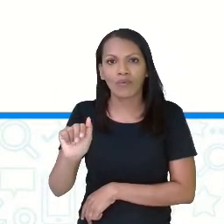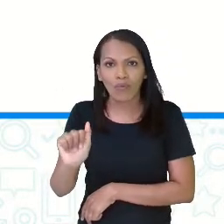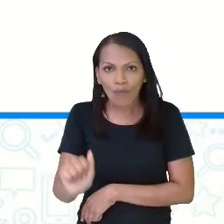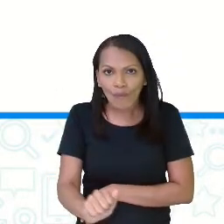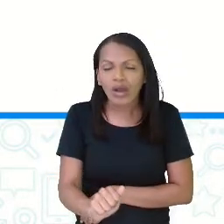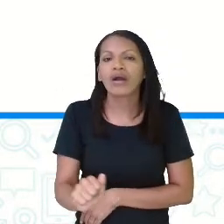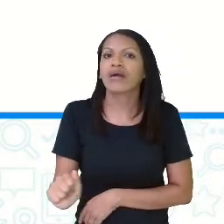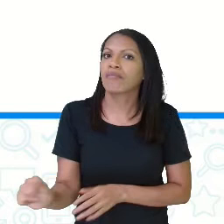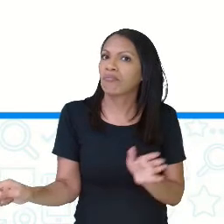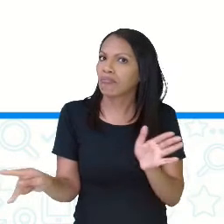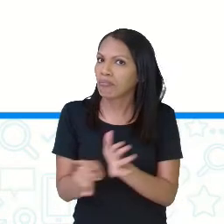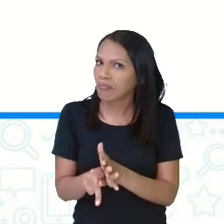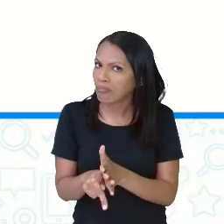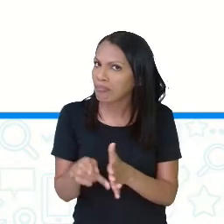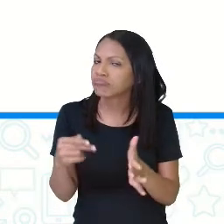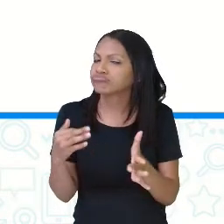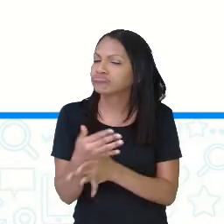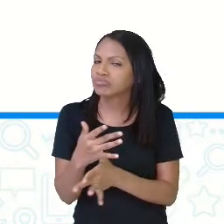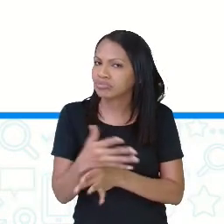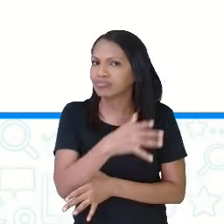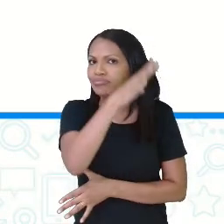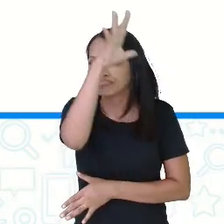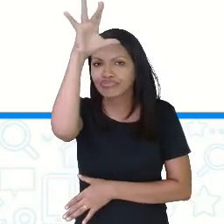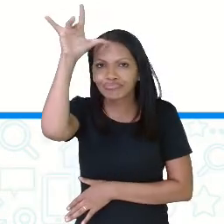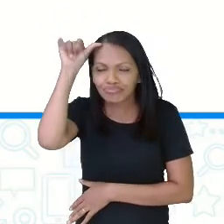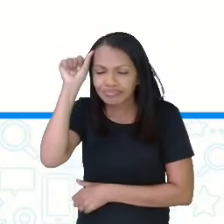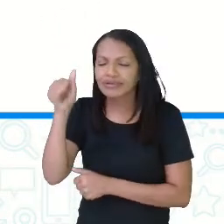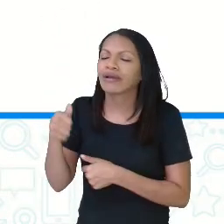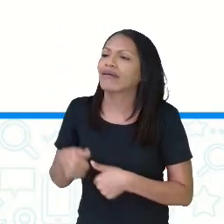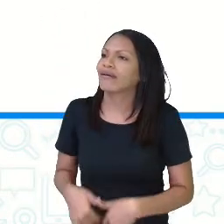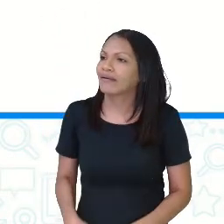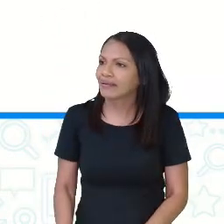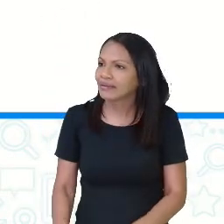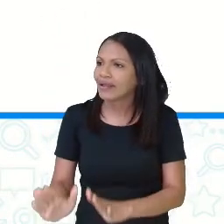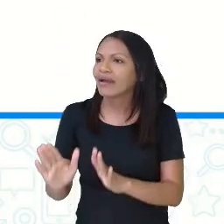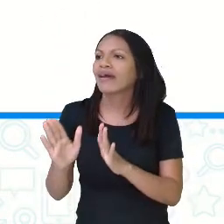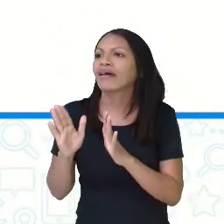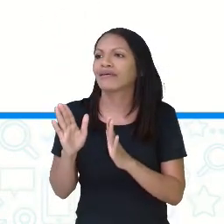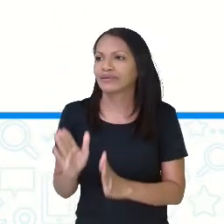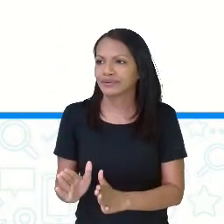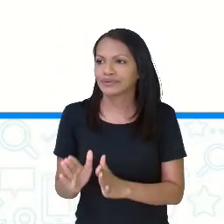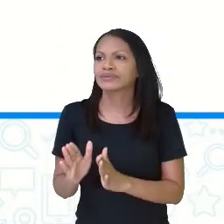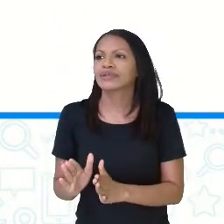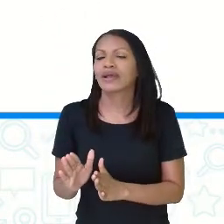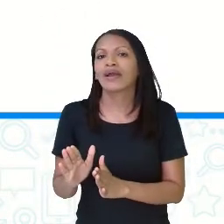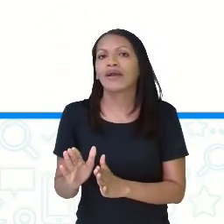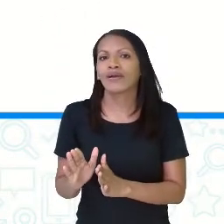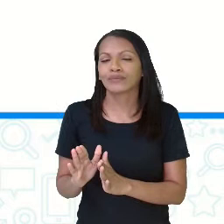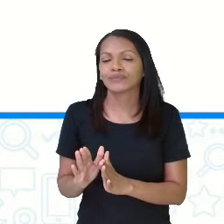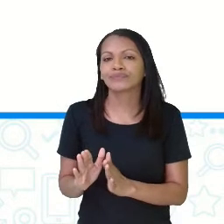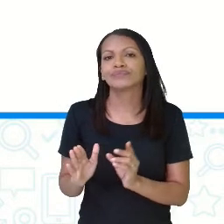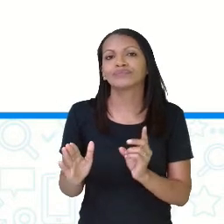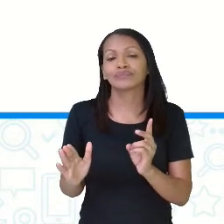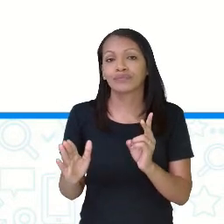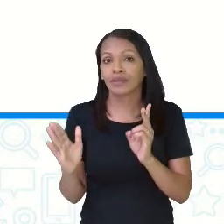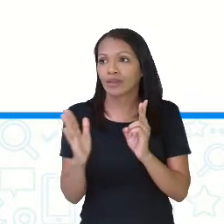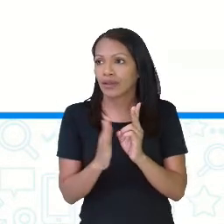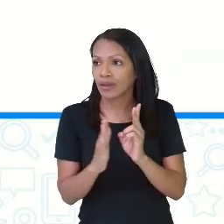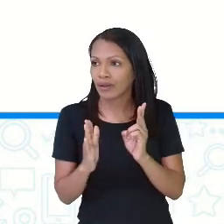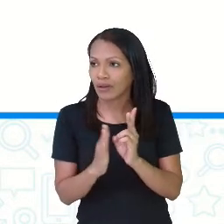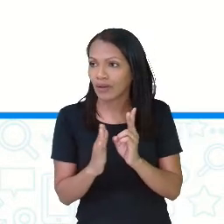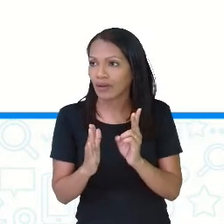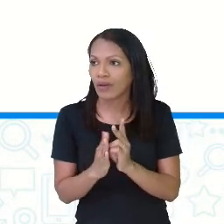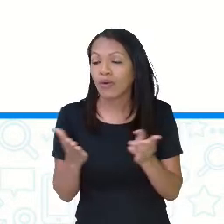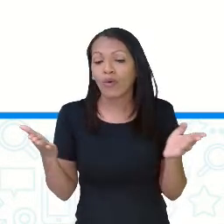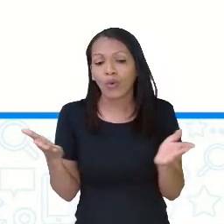do Brasil. Ela nasceu na aldeia Belém Solimões, do povo Ticuna. Ela mora hoje em Belém